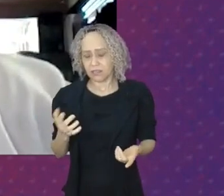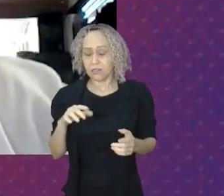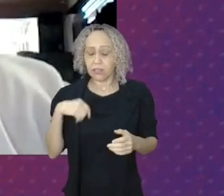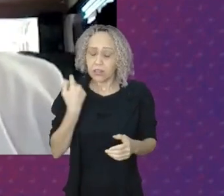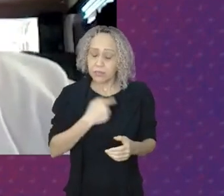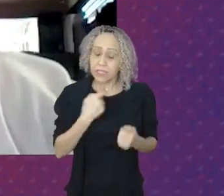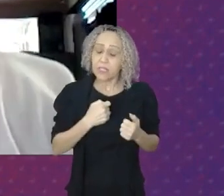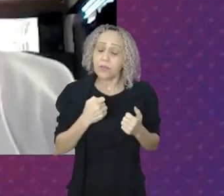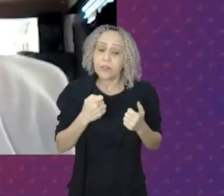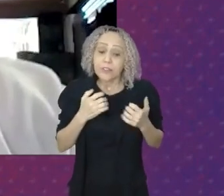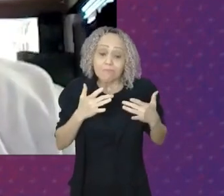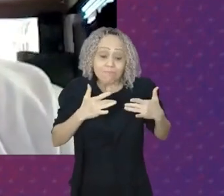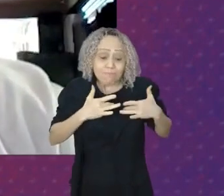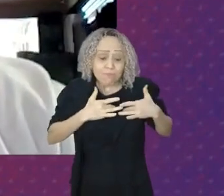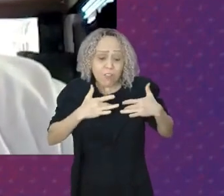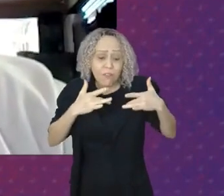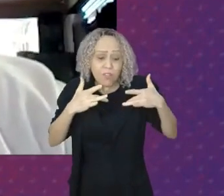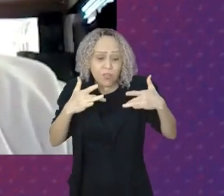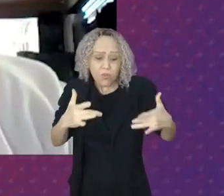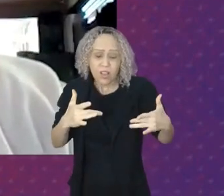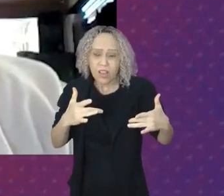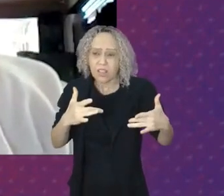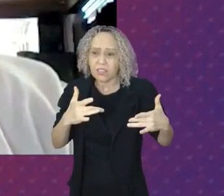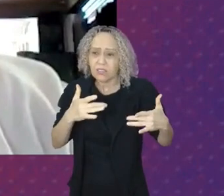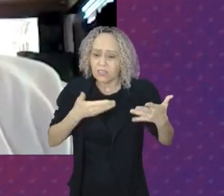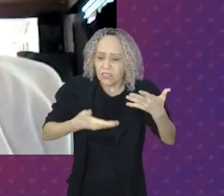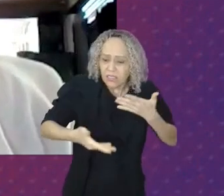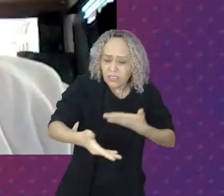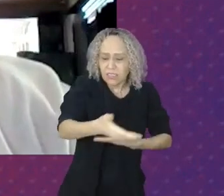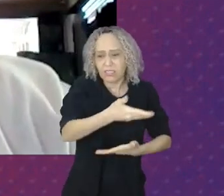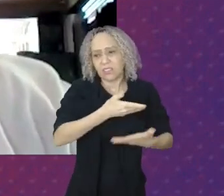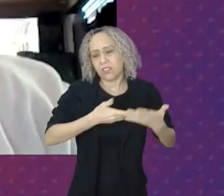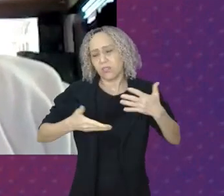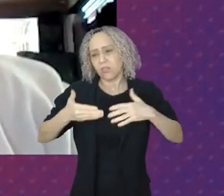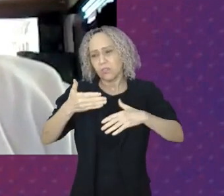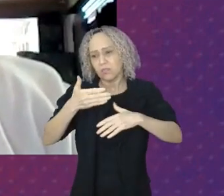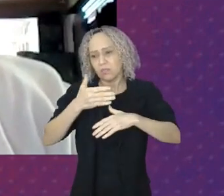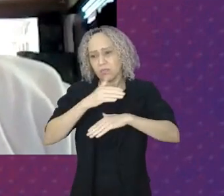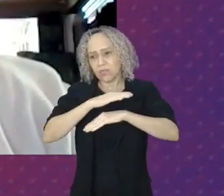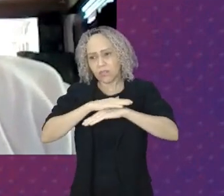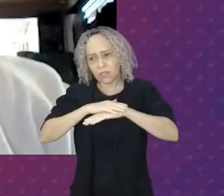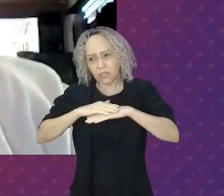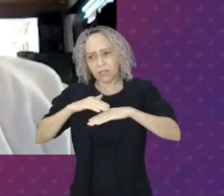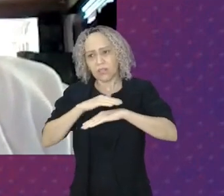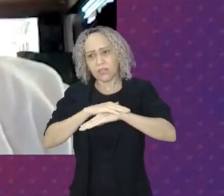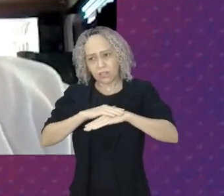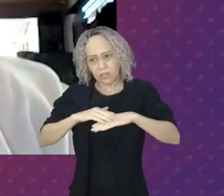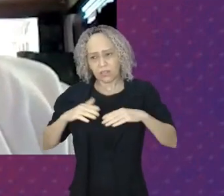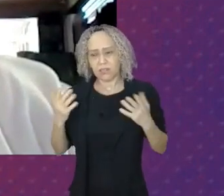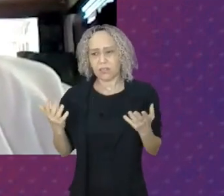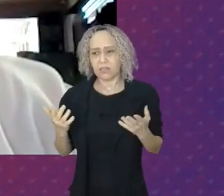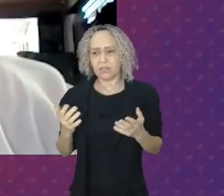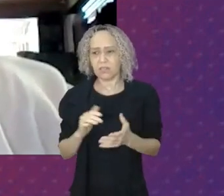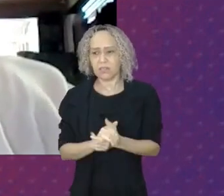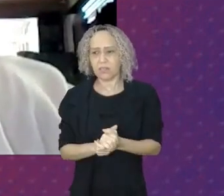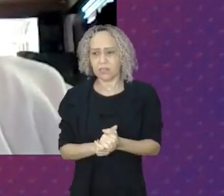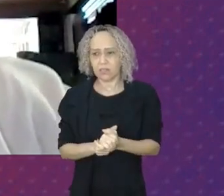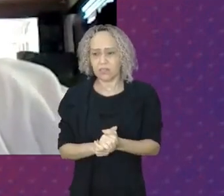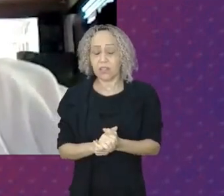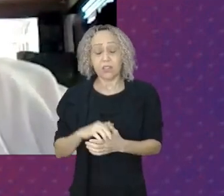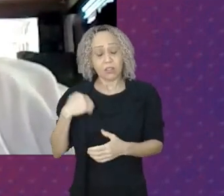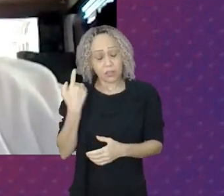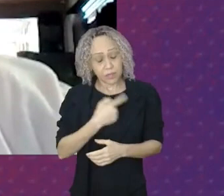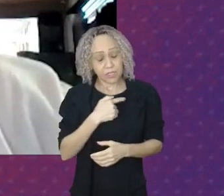afetuoso, do olhar carinhoso dos nossos e das nossas deputadas e deputados